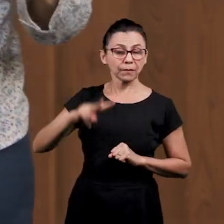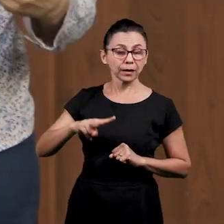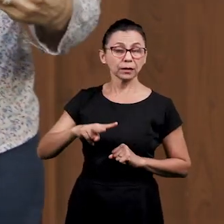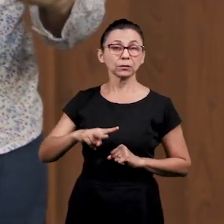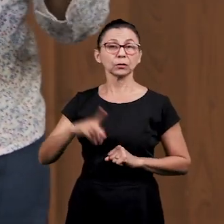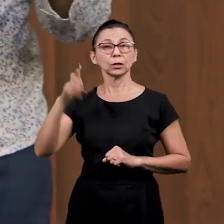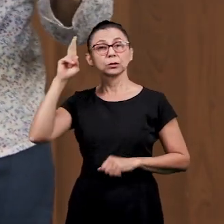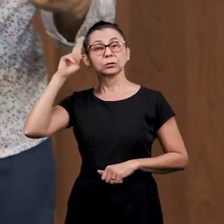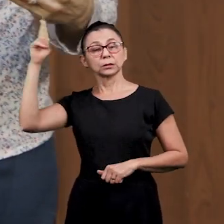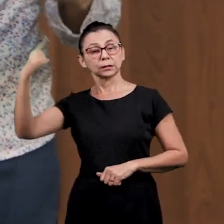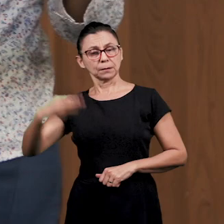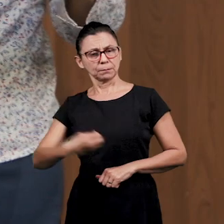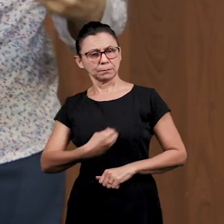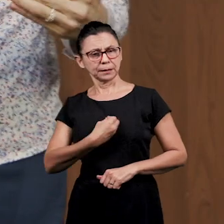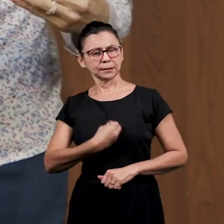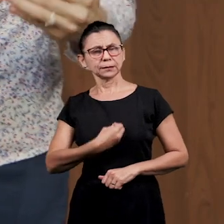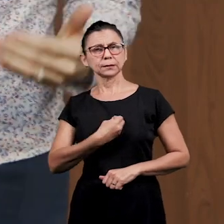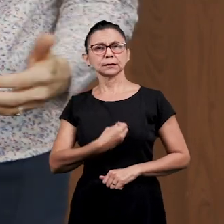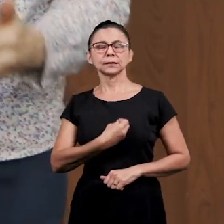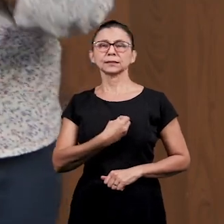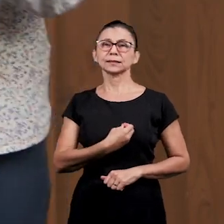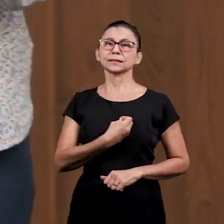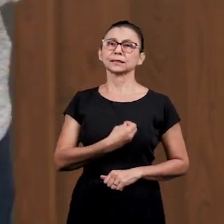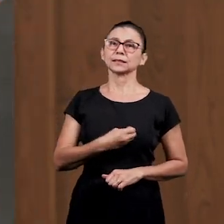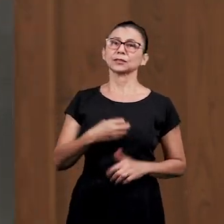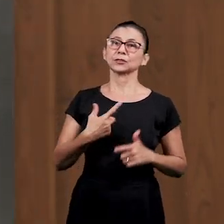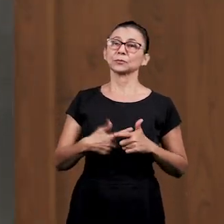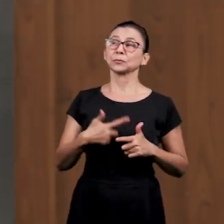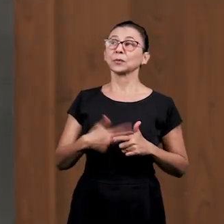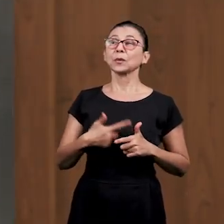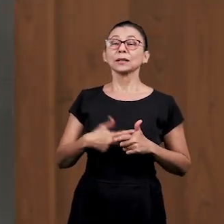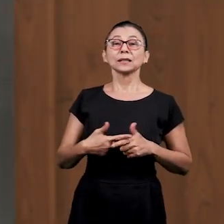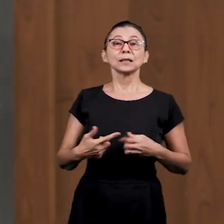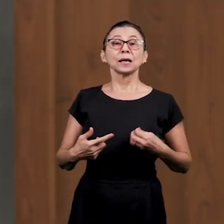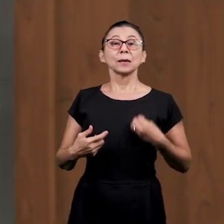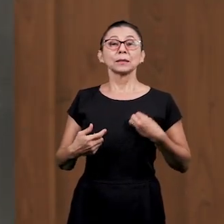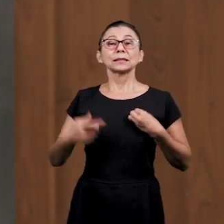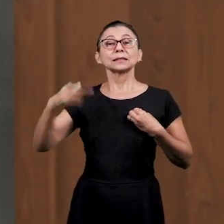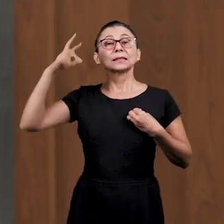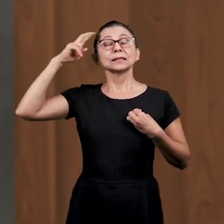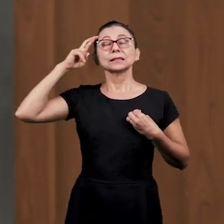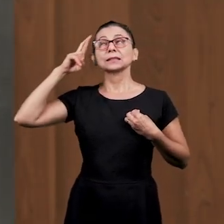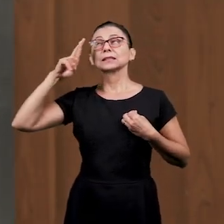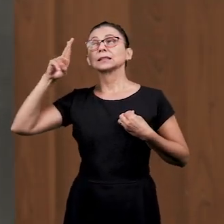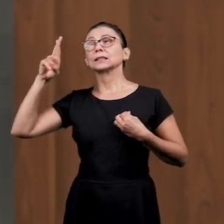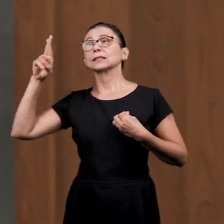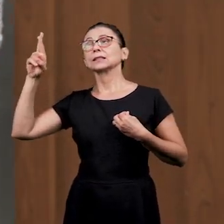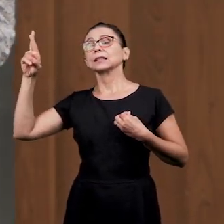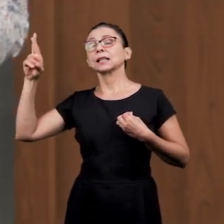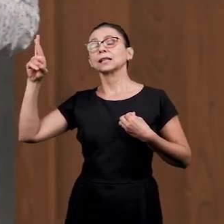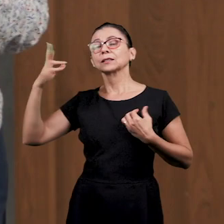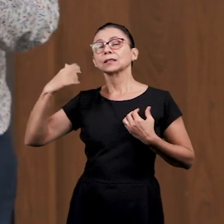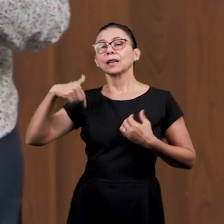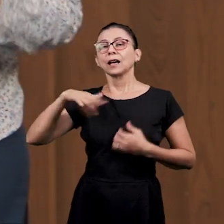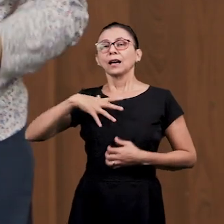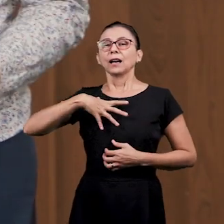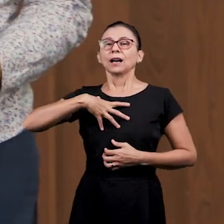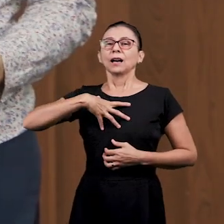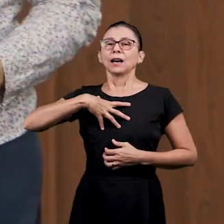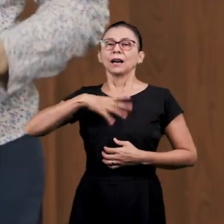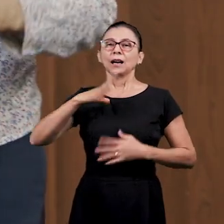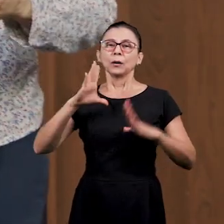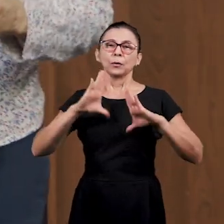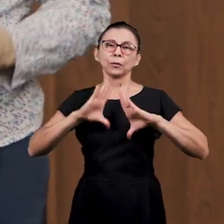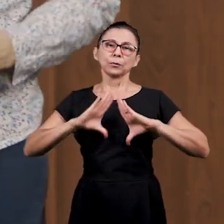a presença do Senhor conosco, porque é a presença do Senhor que nos faz